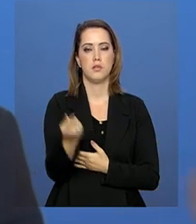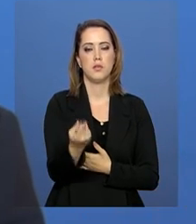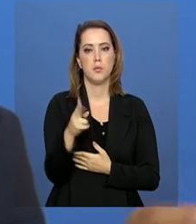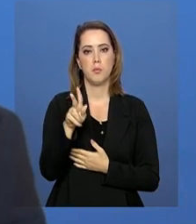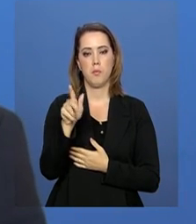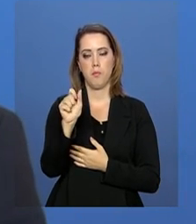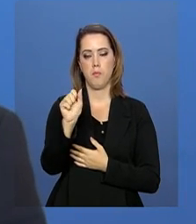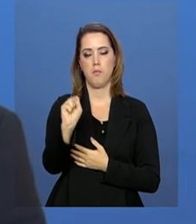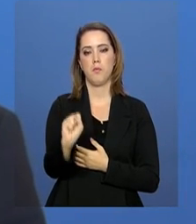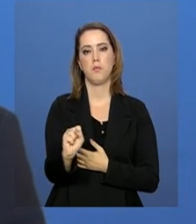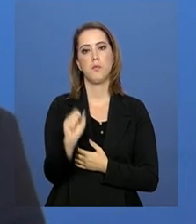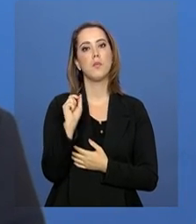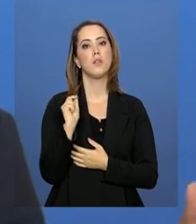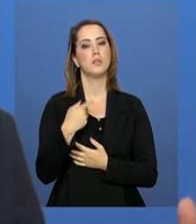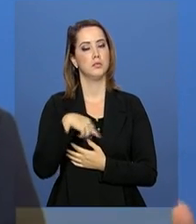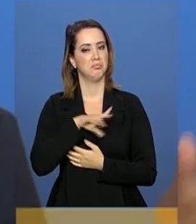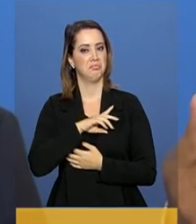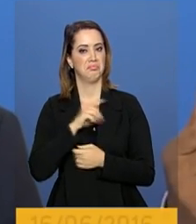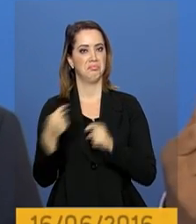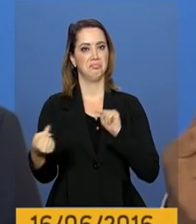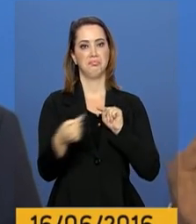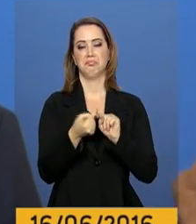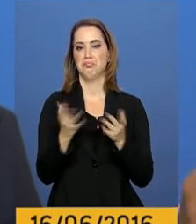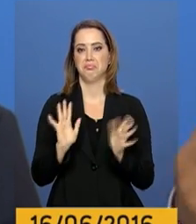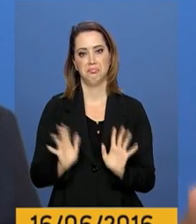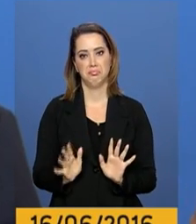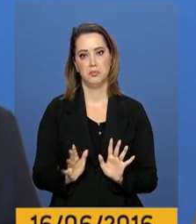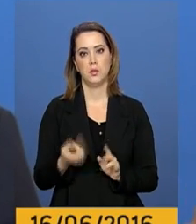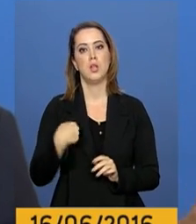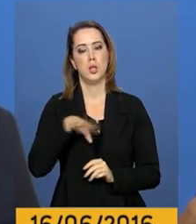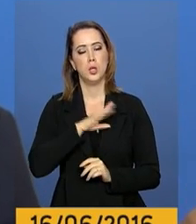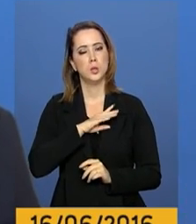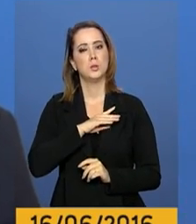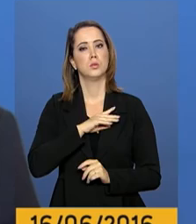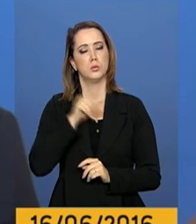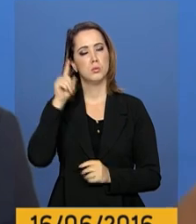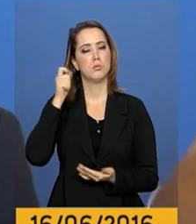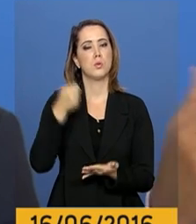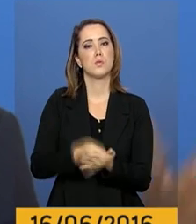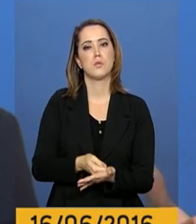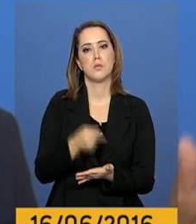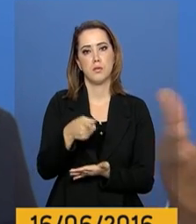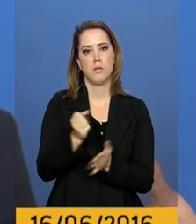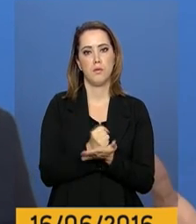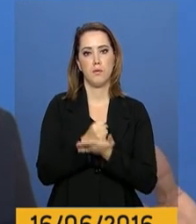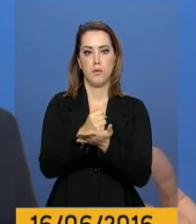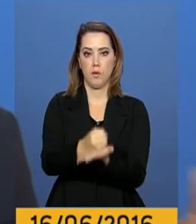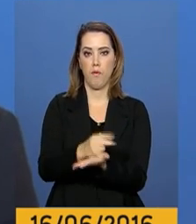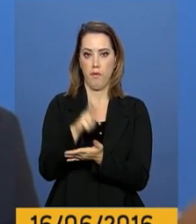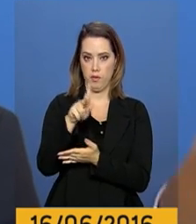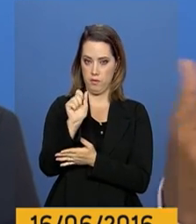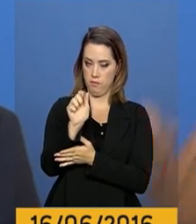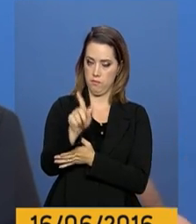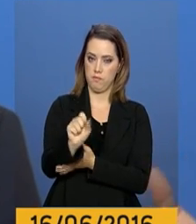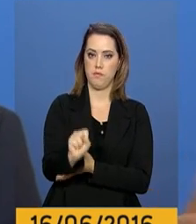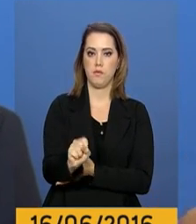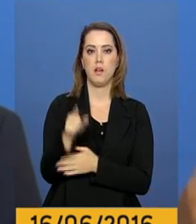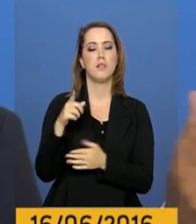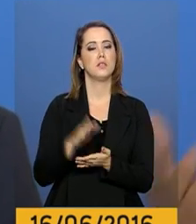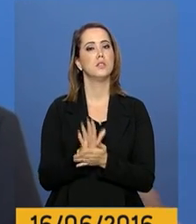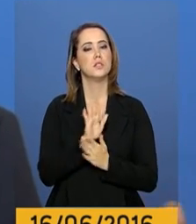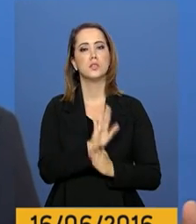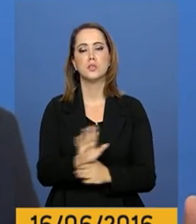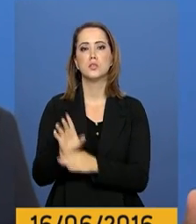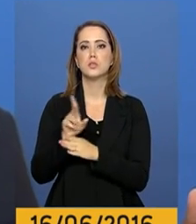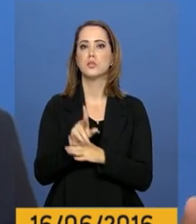não tem uma lógica direta. Eu acho que é nossa obrigação ofertar vagas que atendam